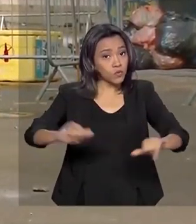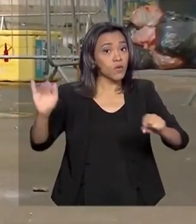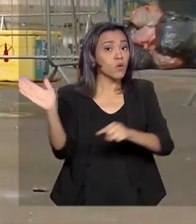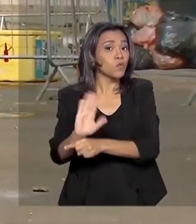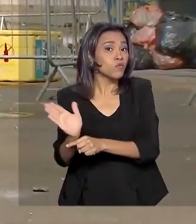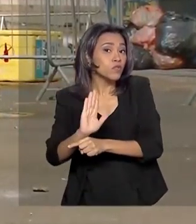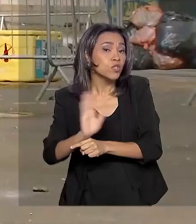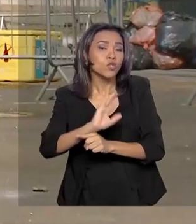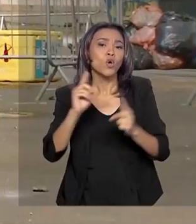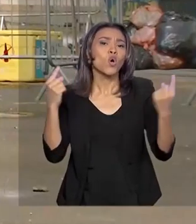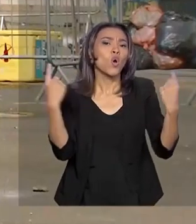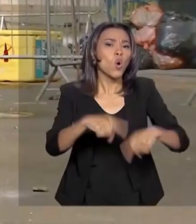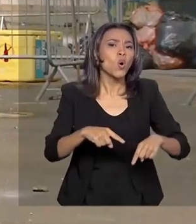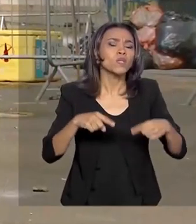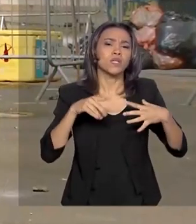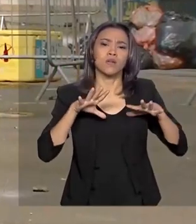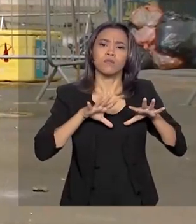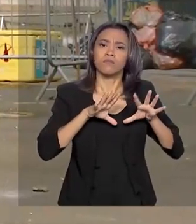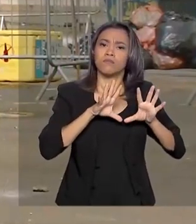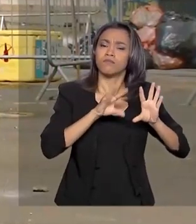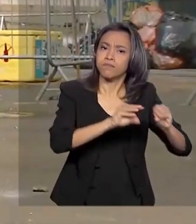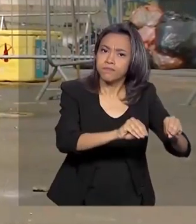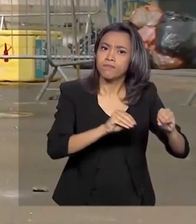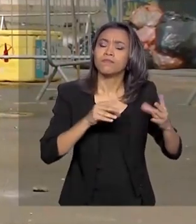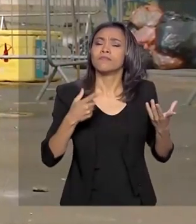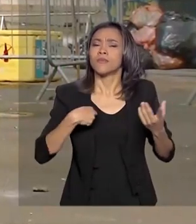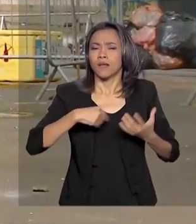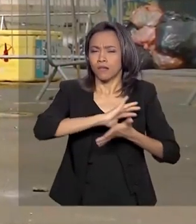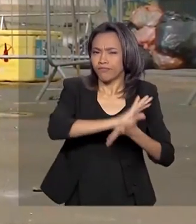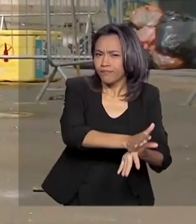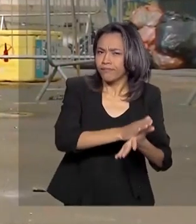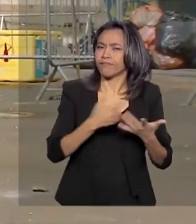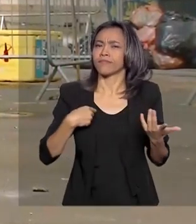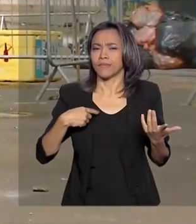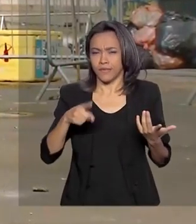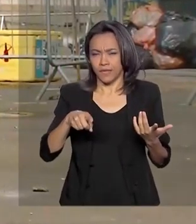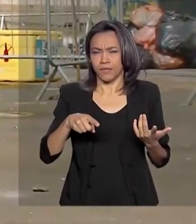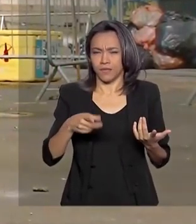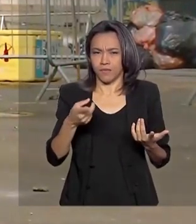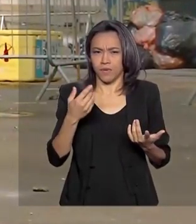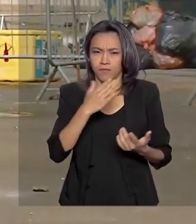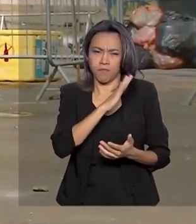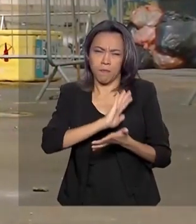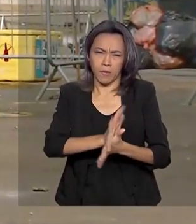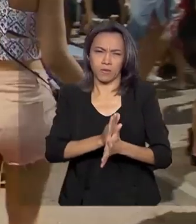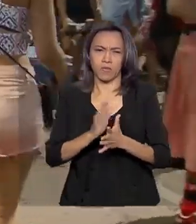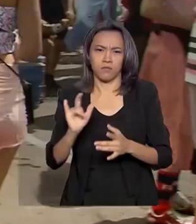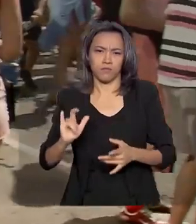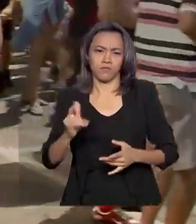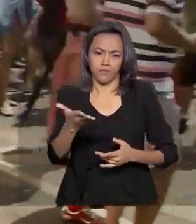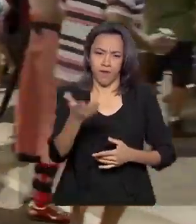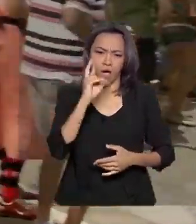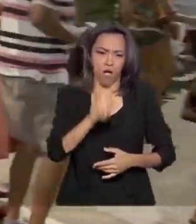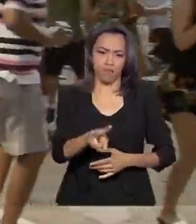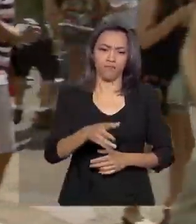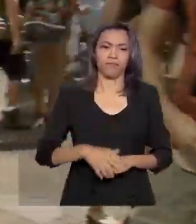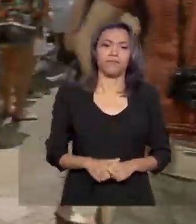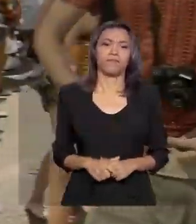ao assédio, à homofobia e ao racismo. Vamos ver na reportagem de Daniel Ito.